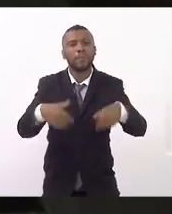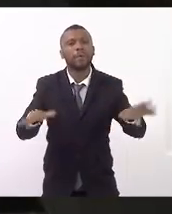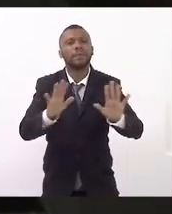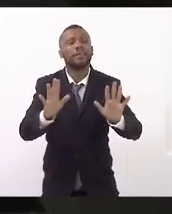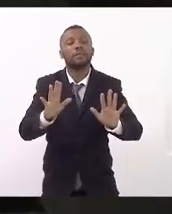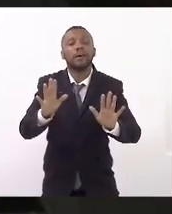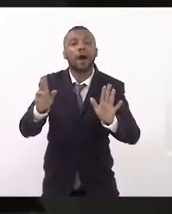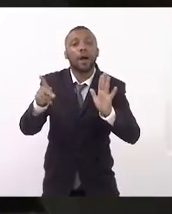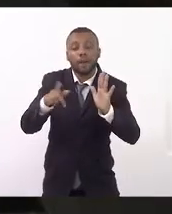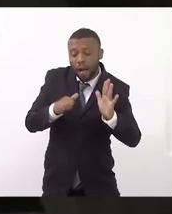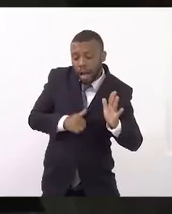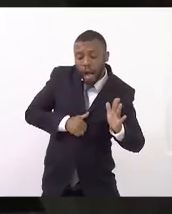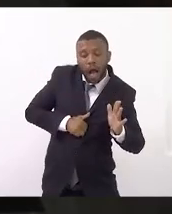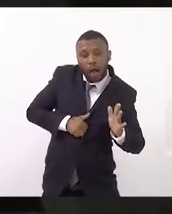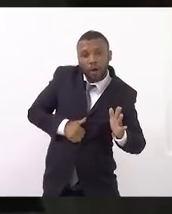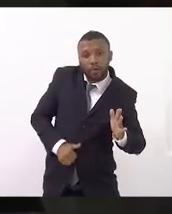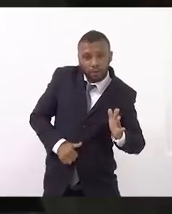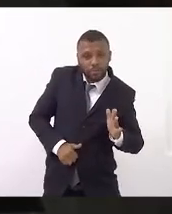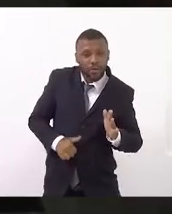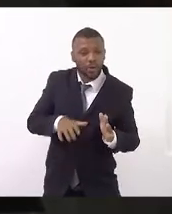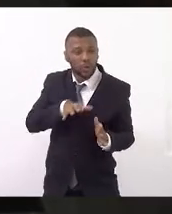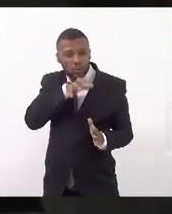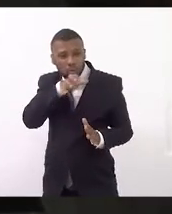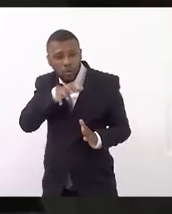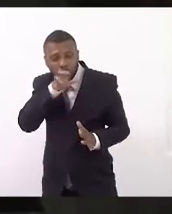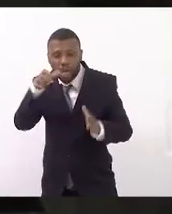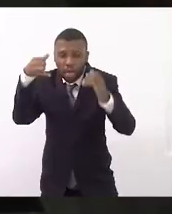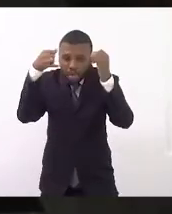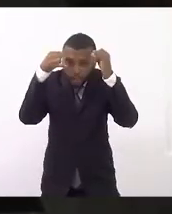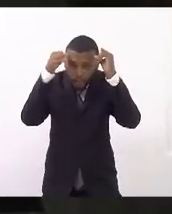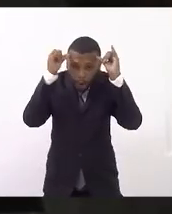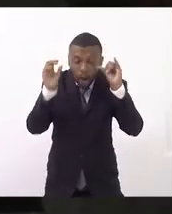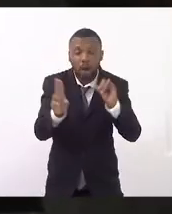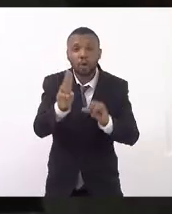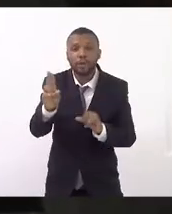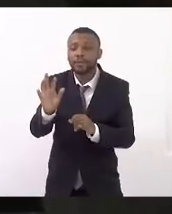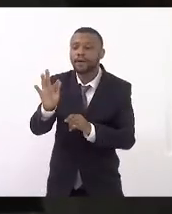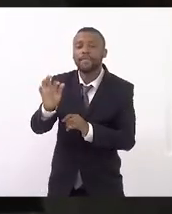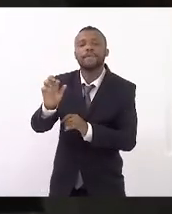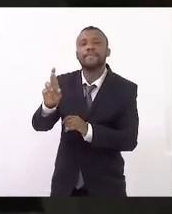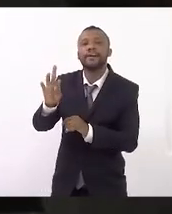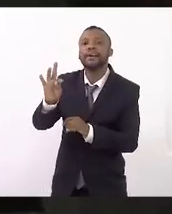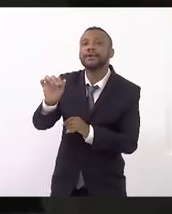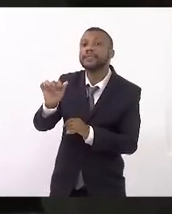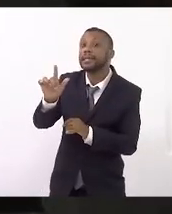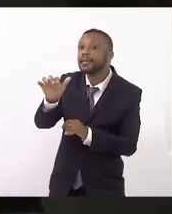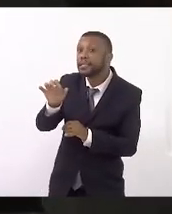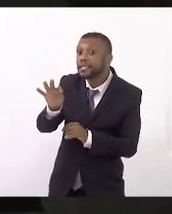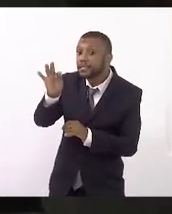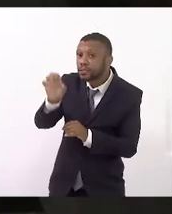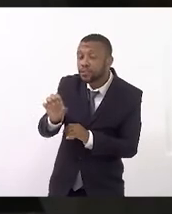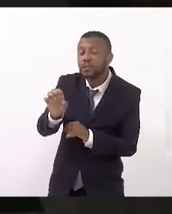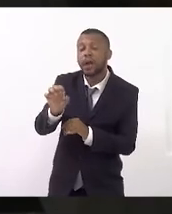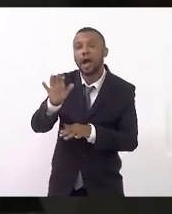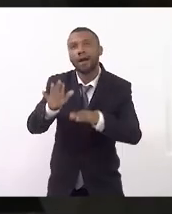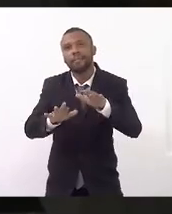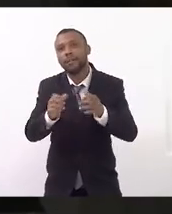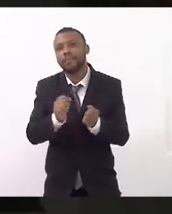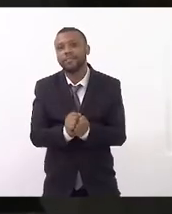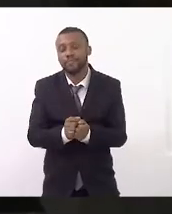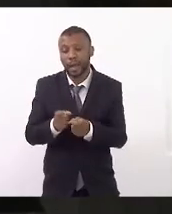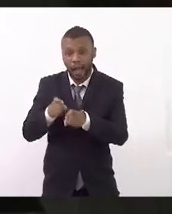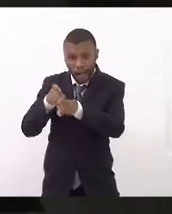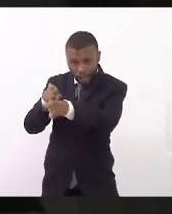animal como fertilizante. Então, ao invés de você segmentar agricultura,